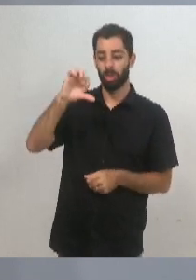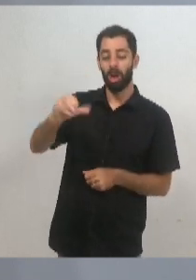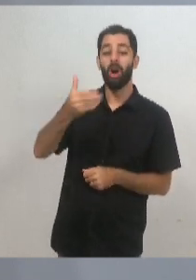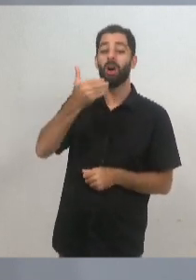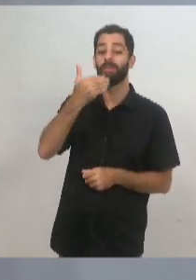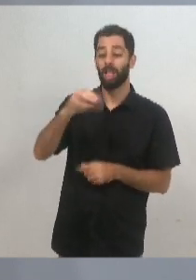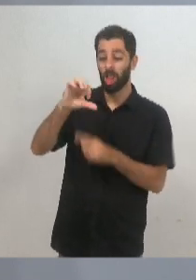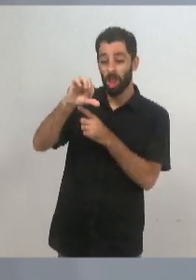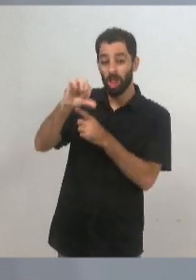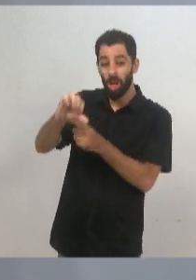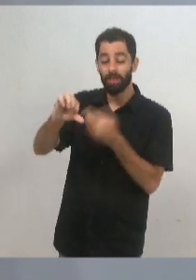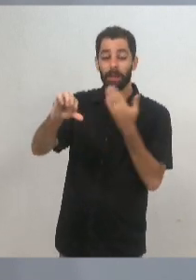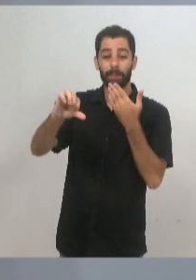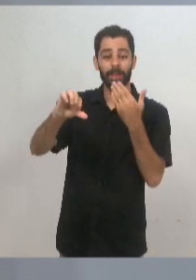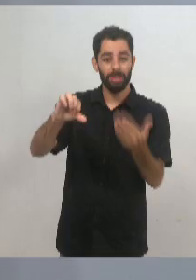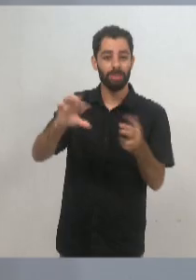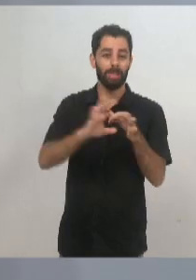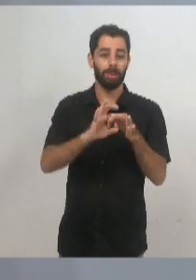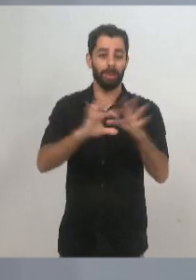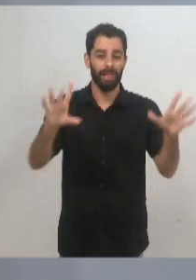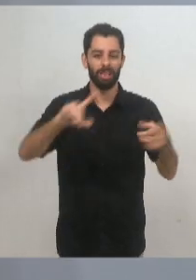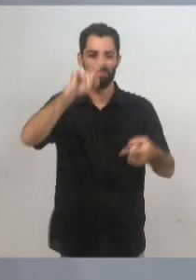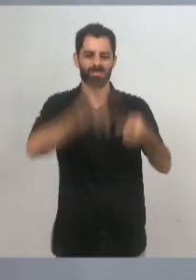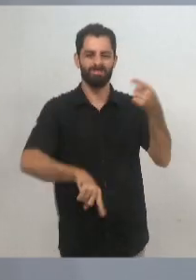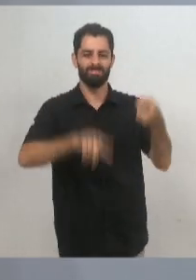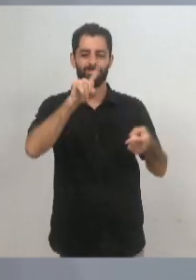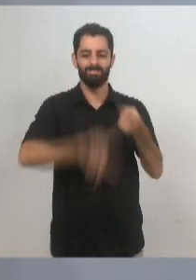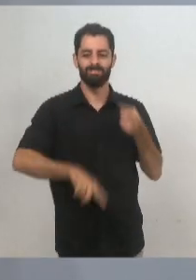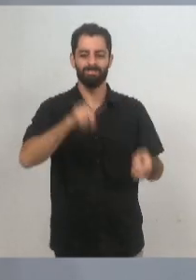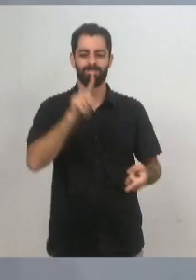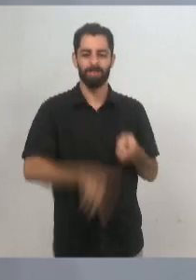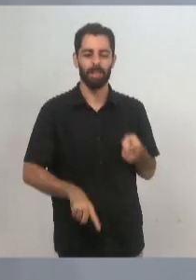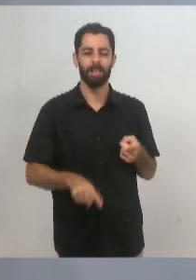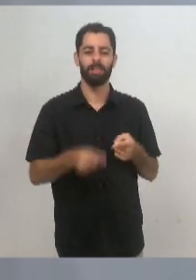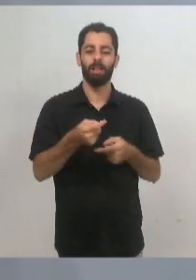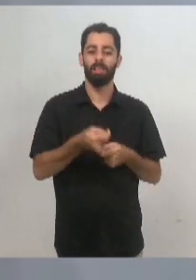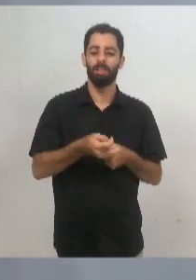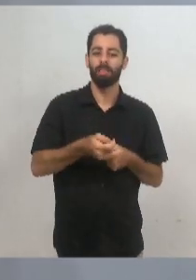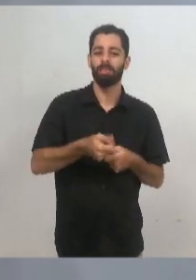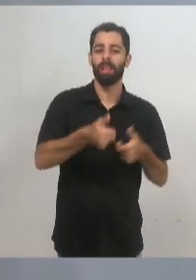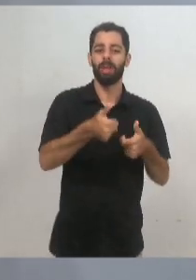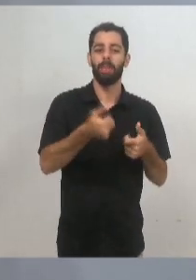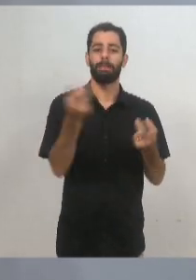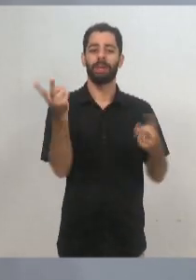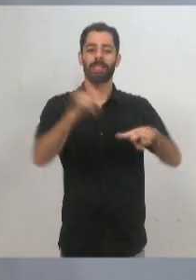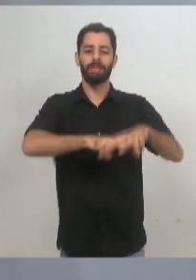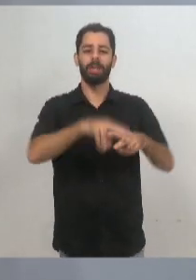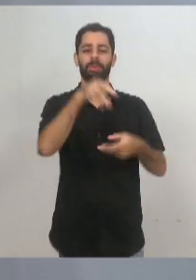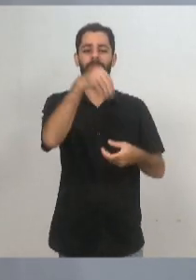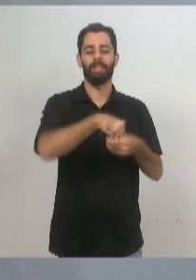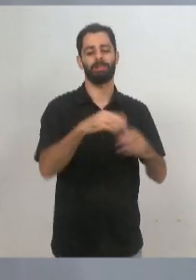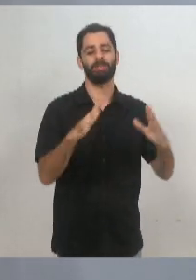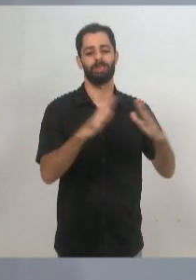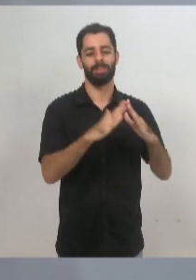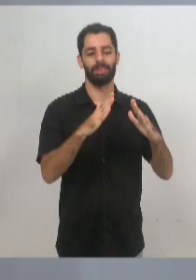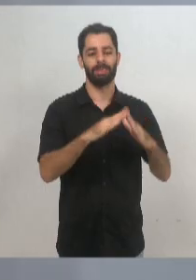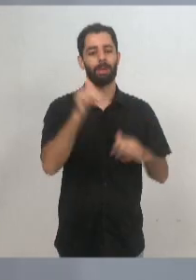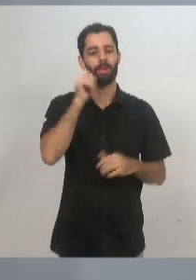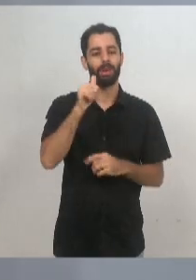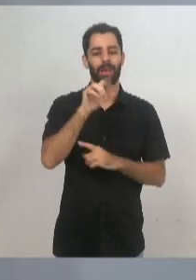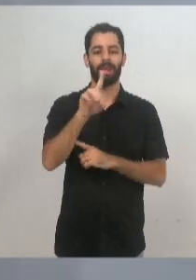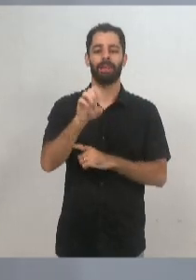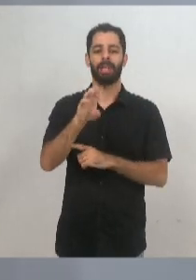pedidos de liberdade negado, foi concedido prisão domiciliar para